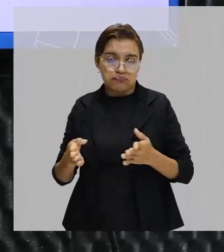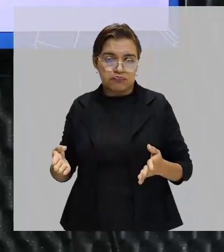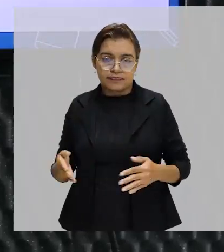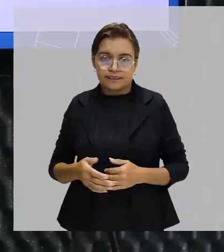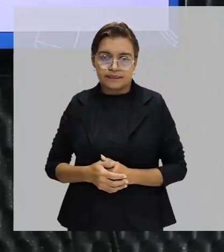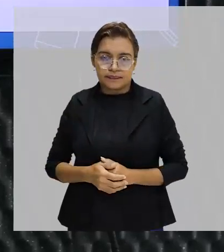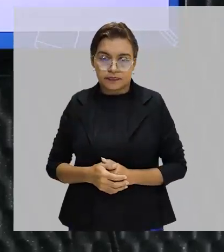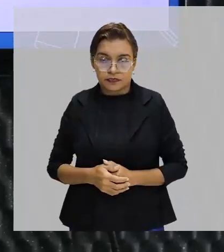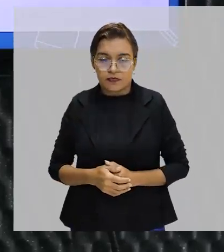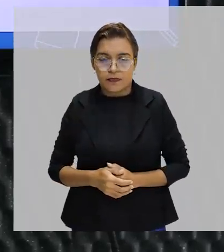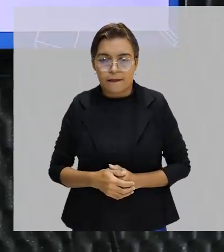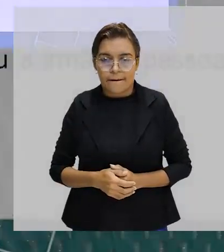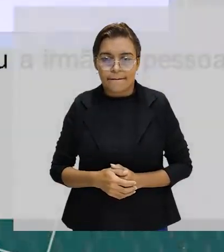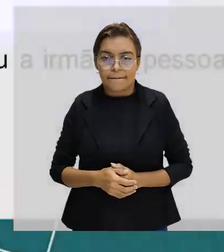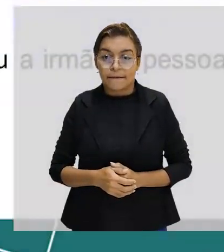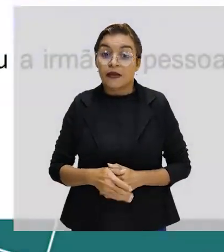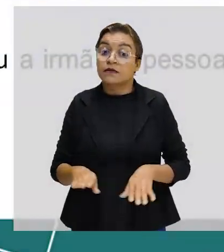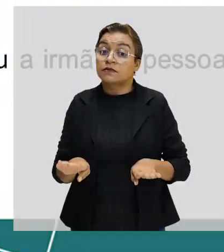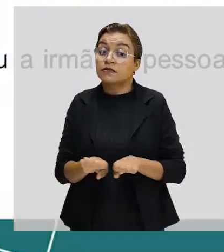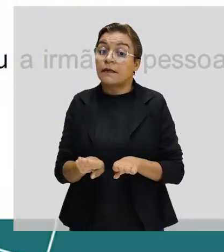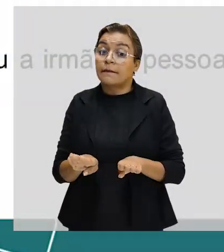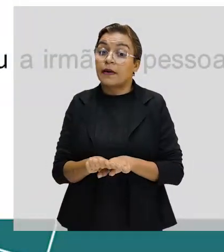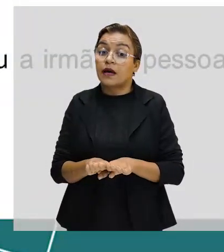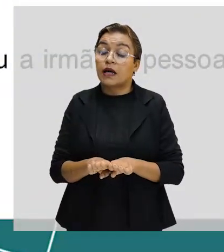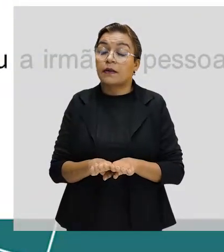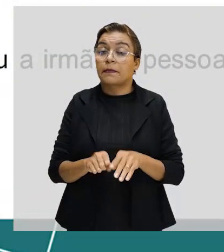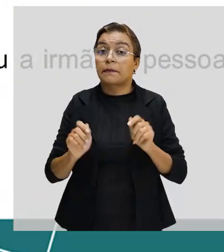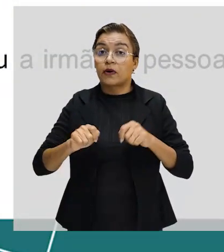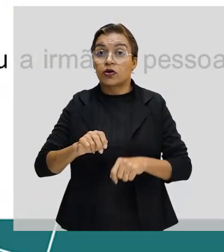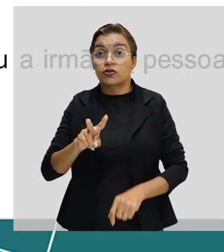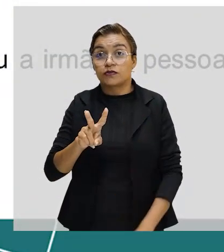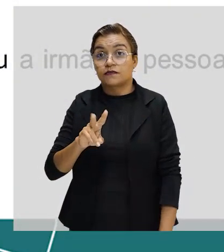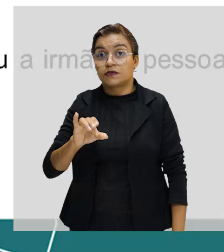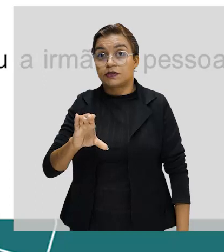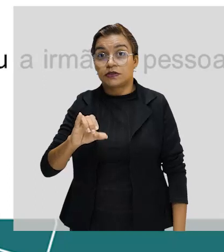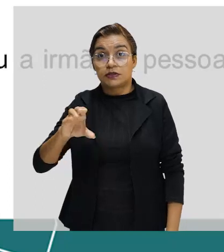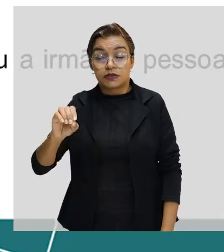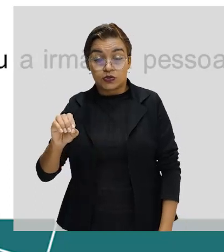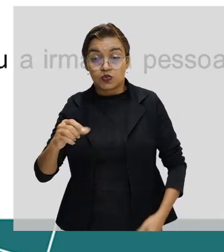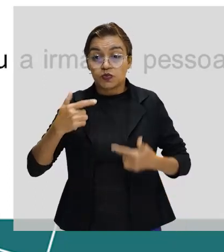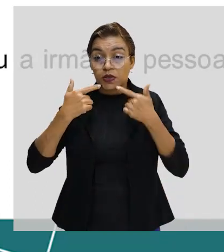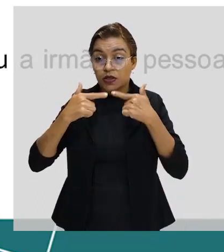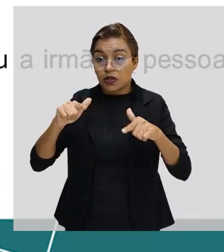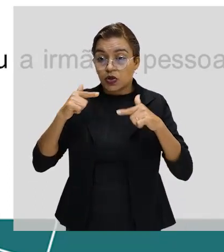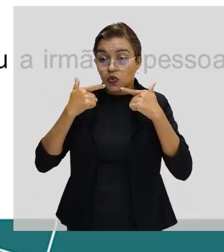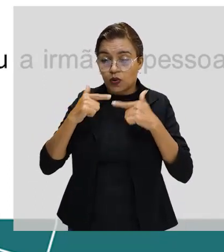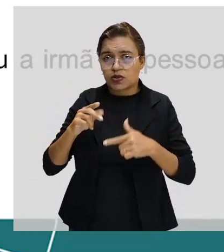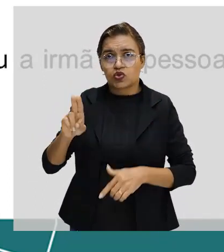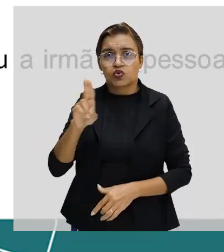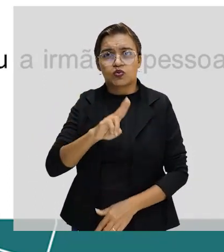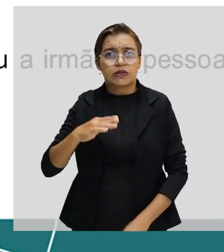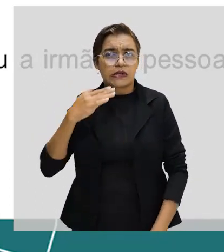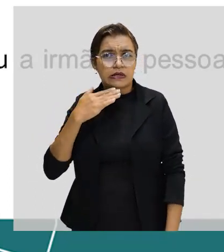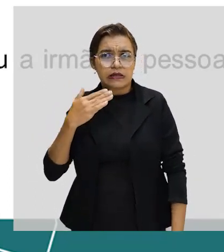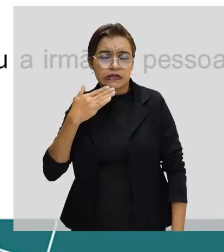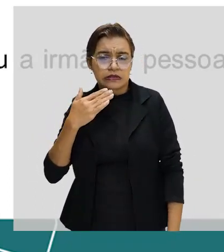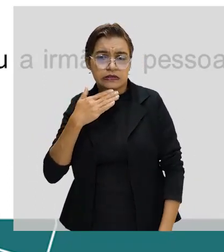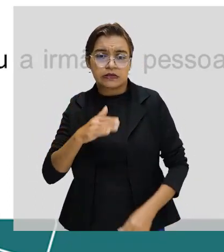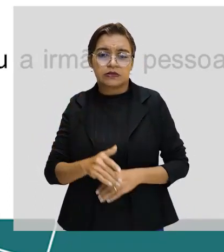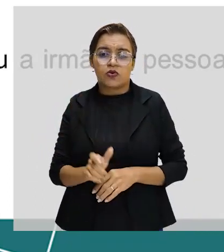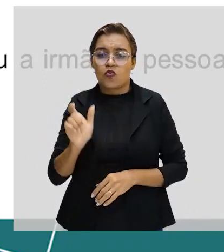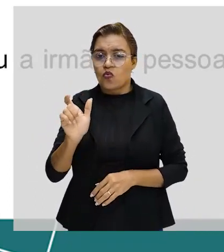Mas também ela pode ser um vício de linguagem, que decorre da má construção da frase ou do uso impreciso de uma